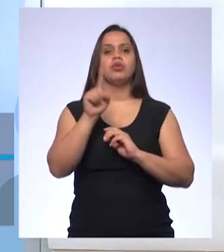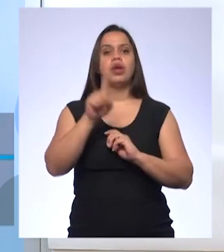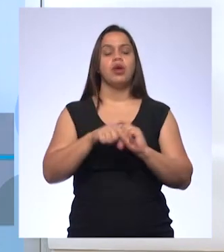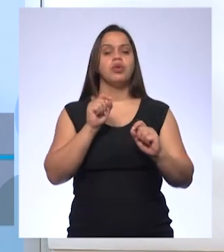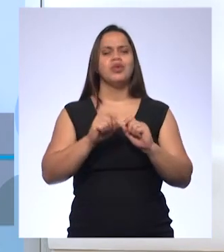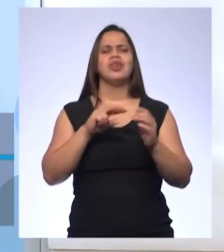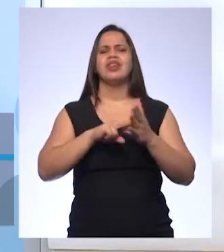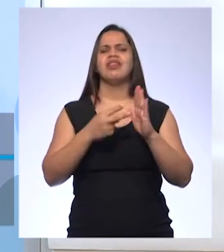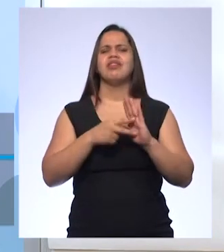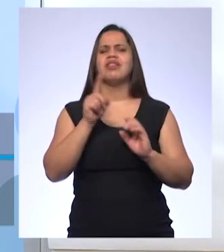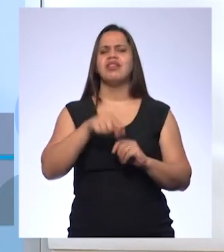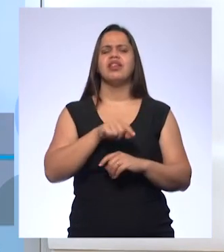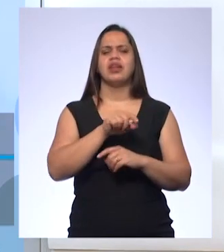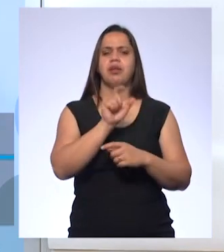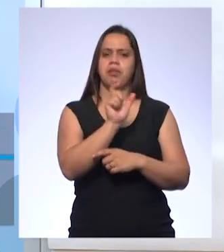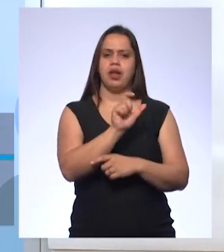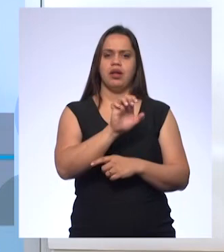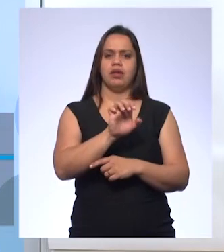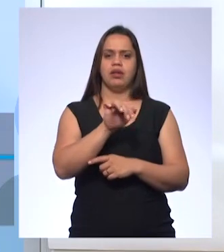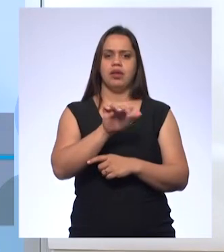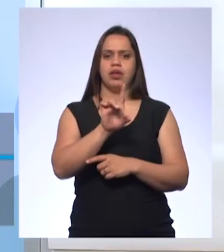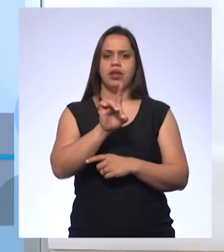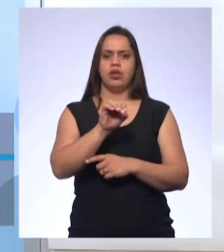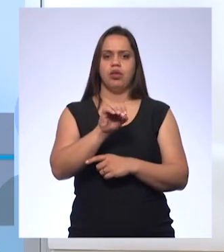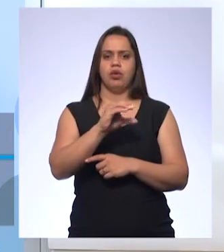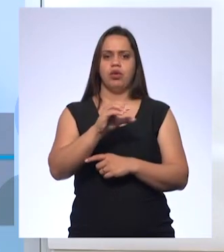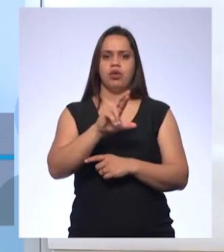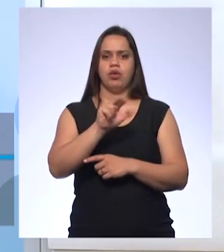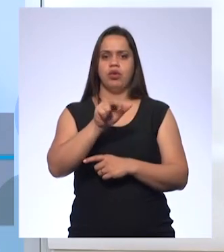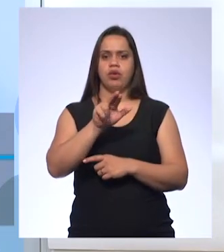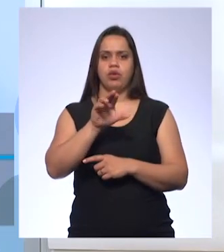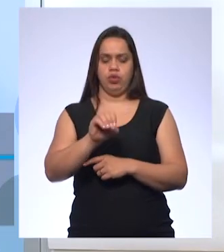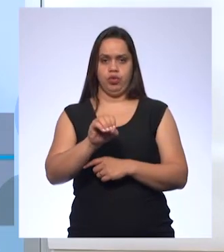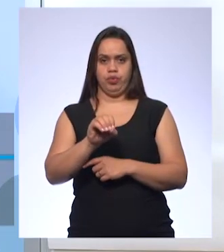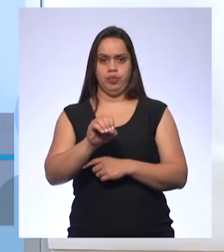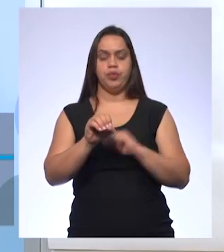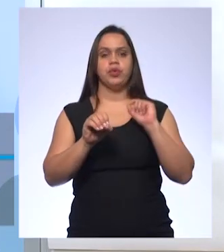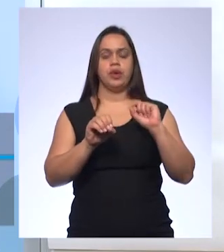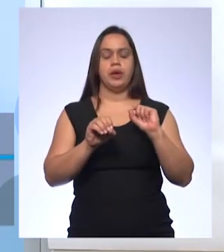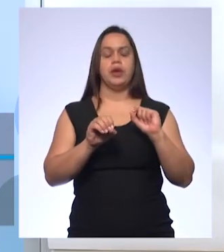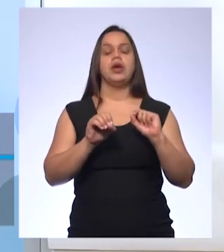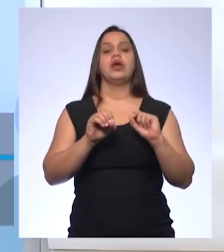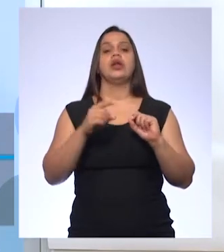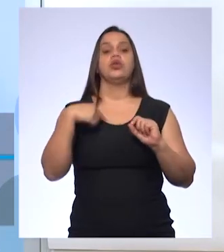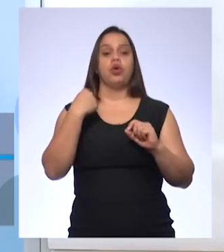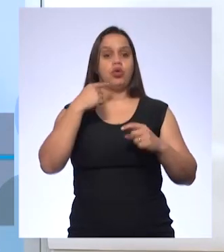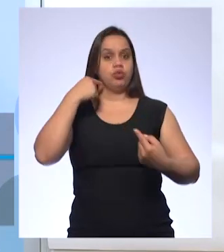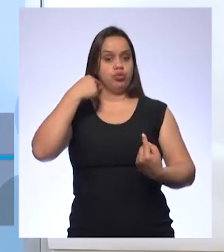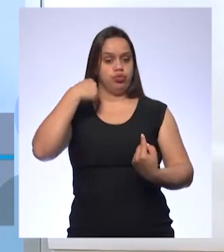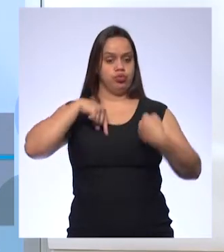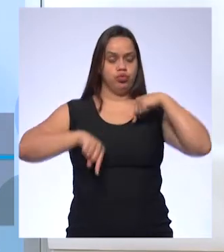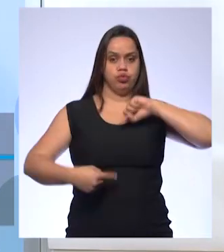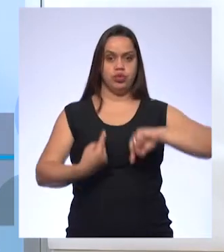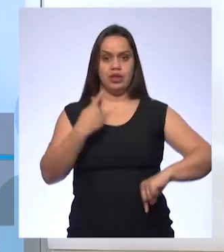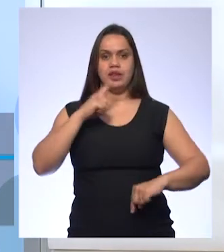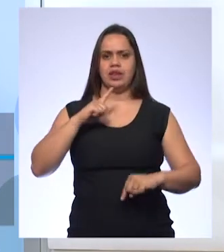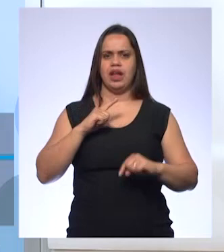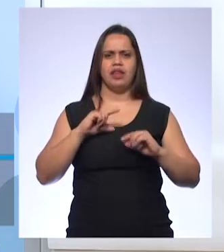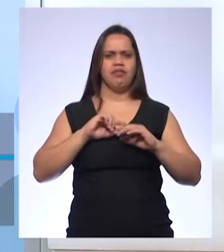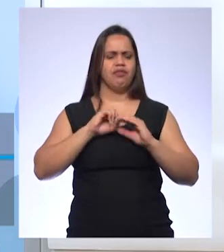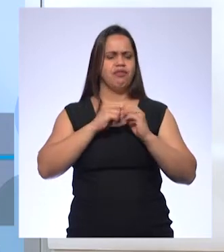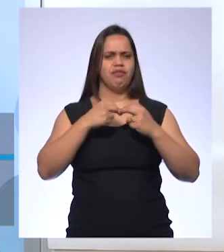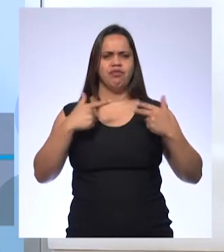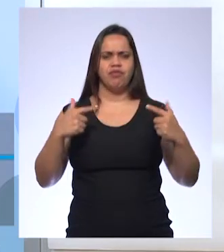endócrino. Então, a gente tem um sistema no nosso corpo cheio de glândulas, que vai liberar hormônios, e eles regulam